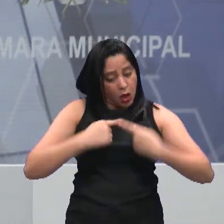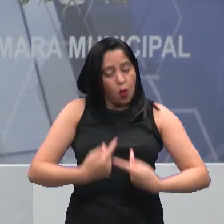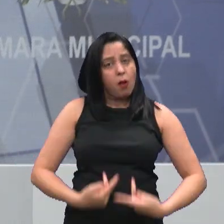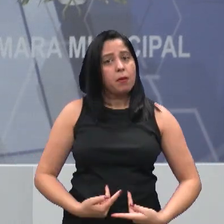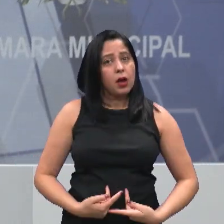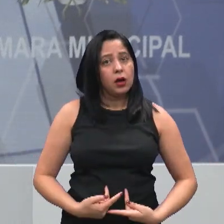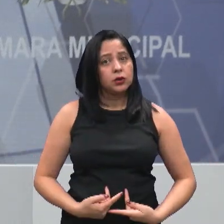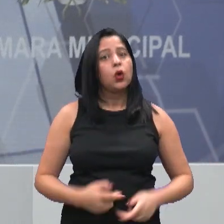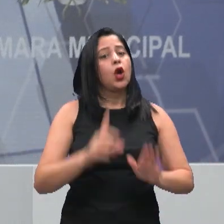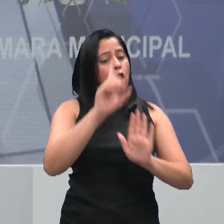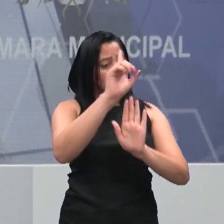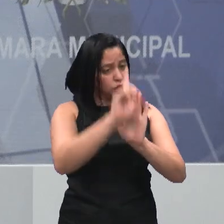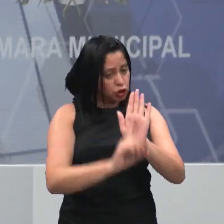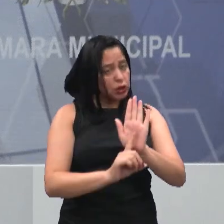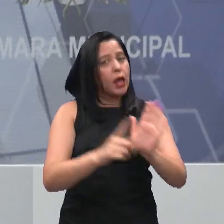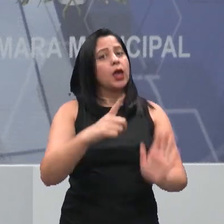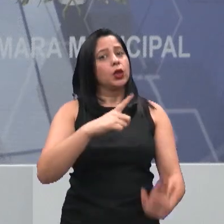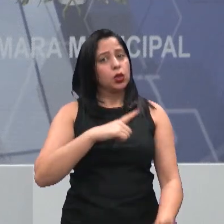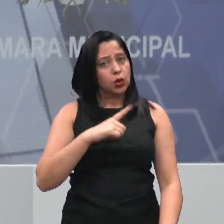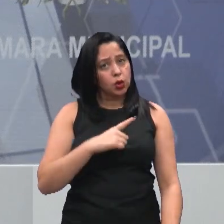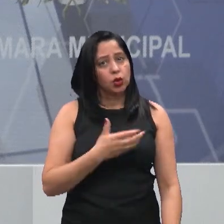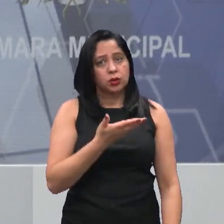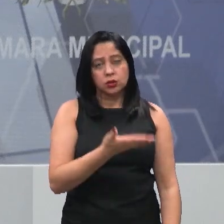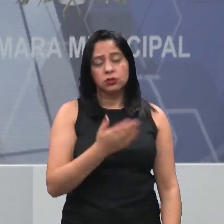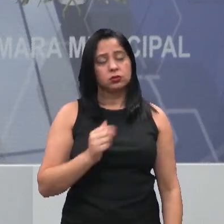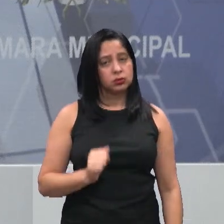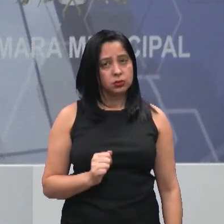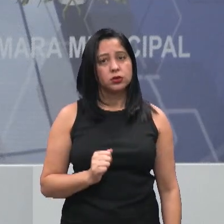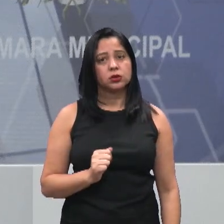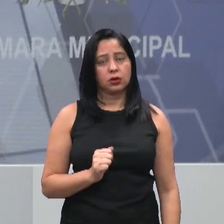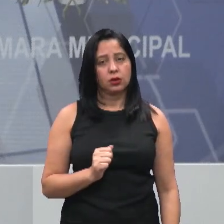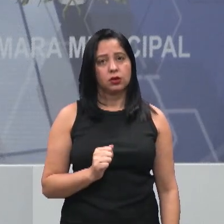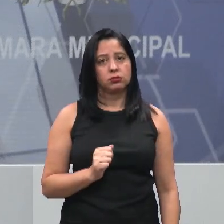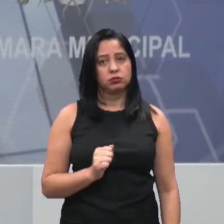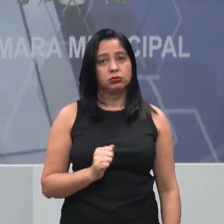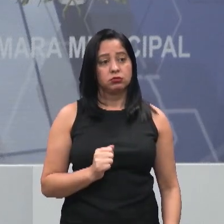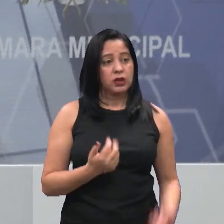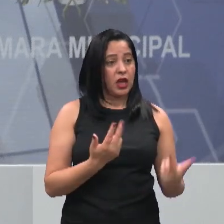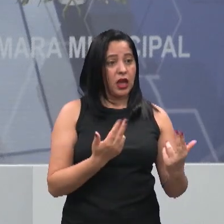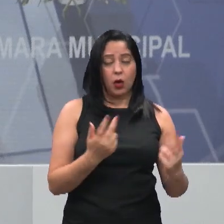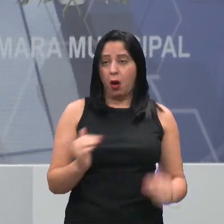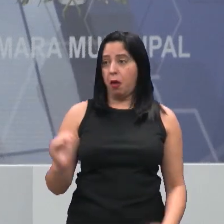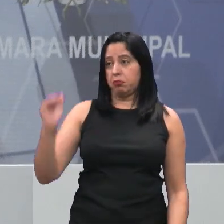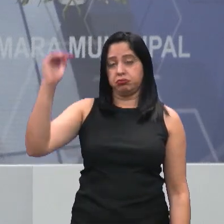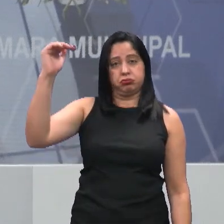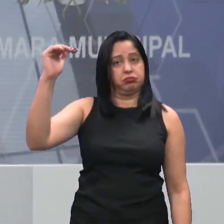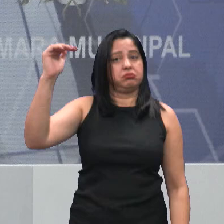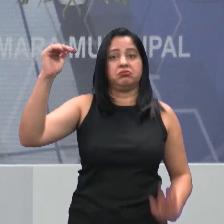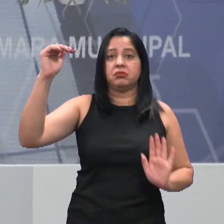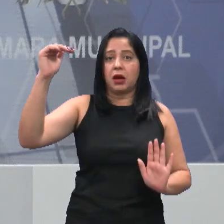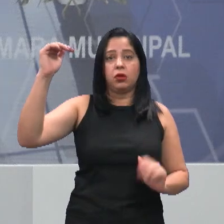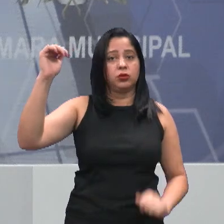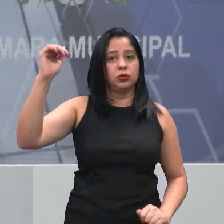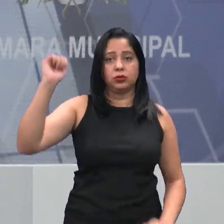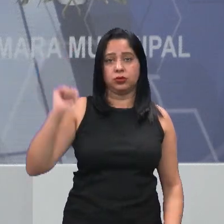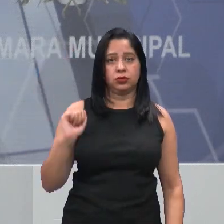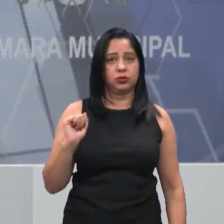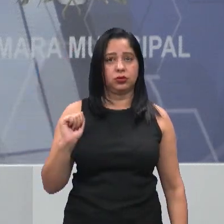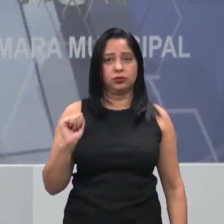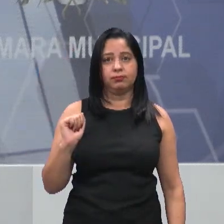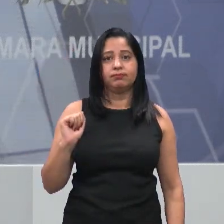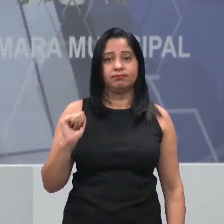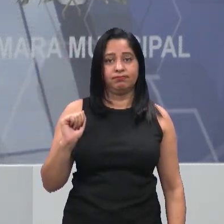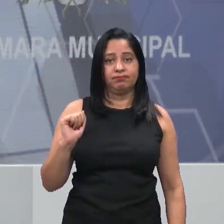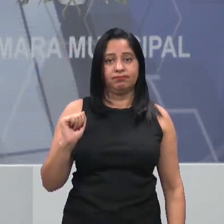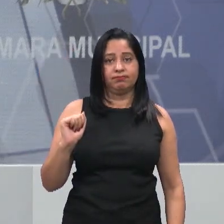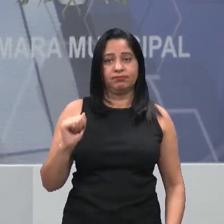tem o mesmo direito do que aquela pessoa adulta que morreu e, porventura, não seja reconhecido porque